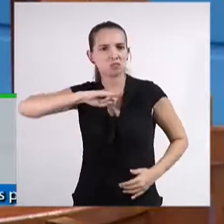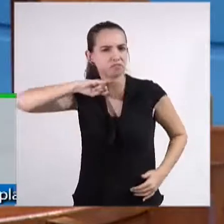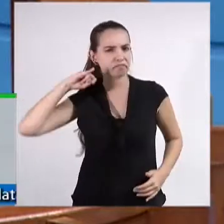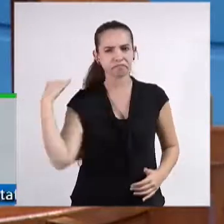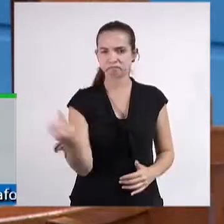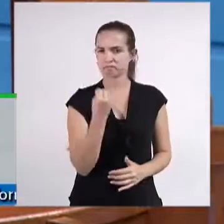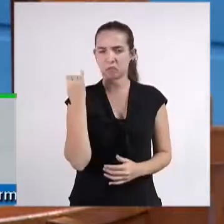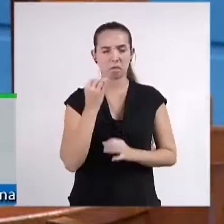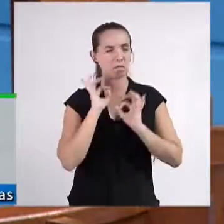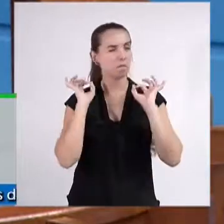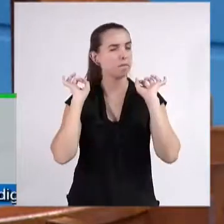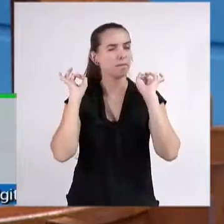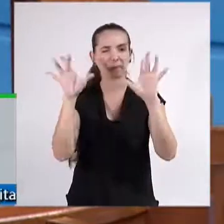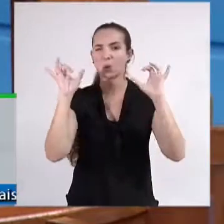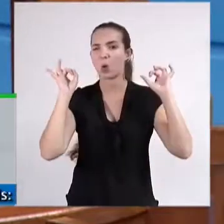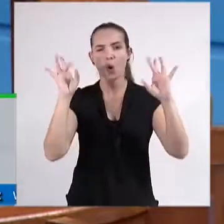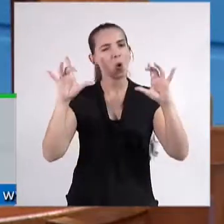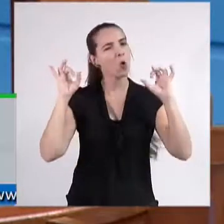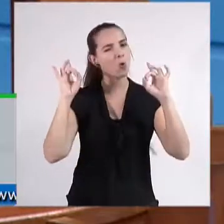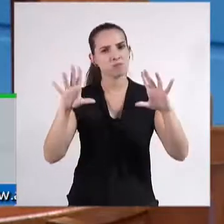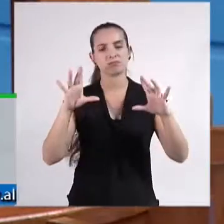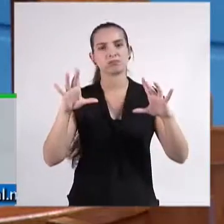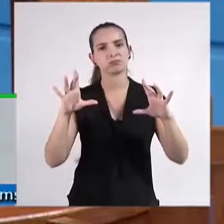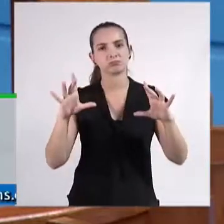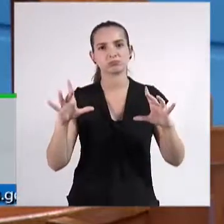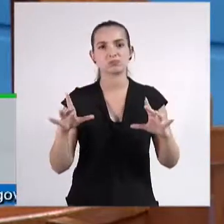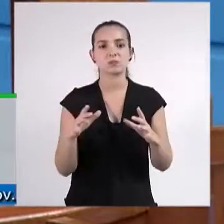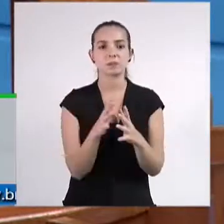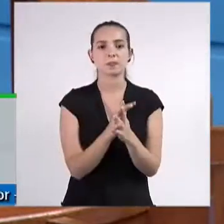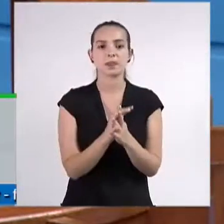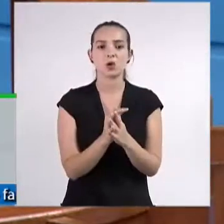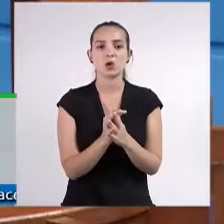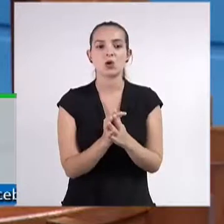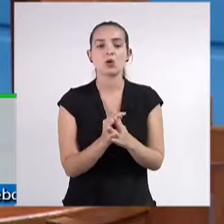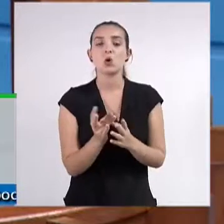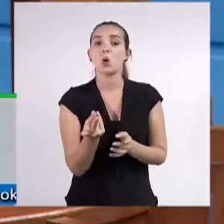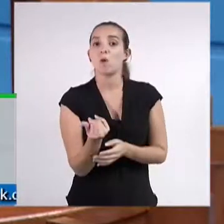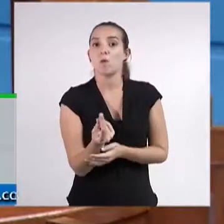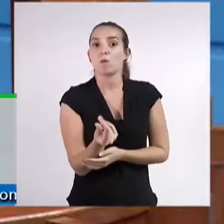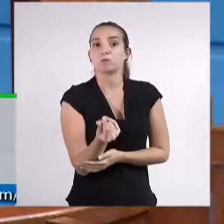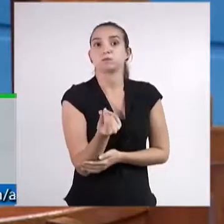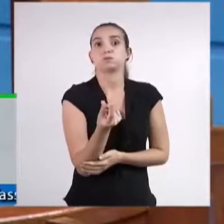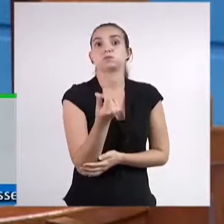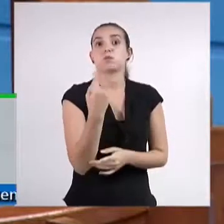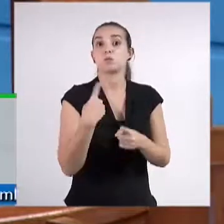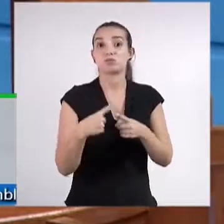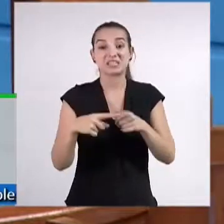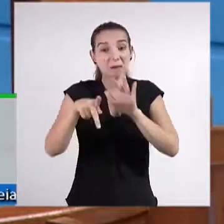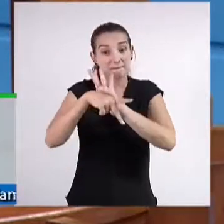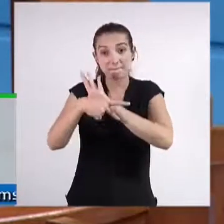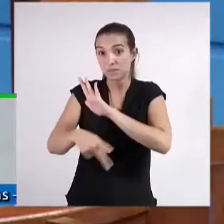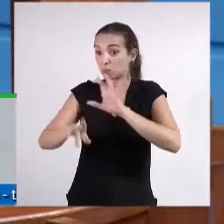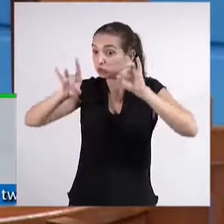negócio em mãos, que é o monopólio. Nós não podemos, não temos outra possibilidade